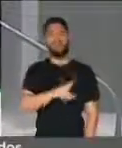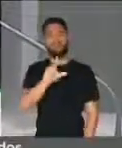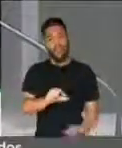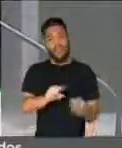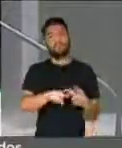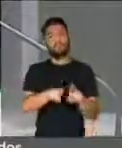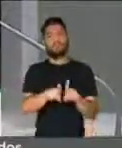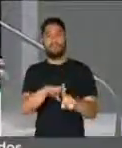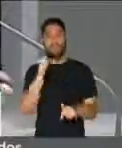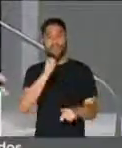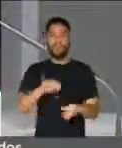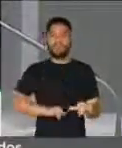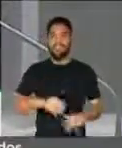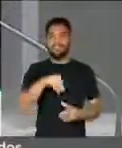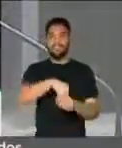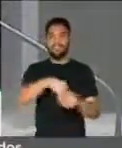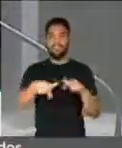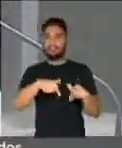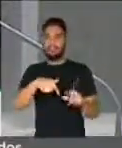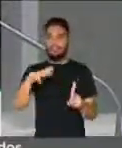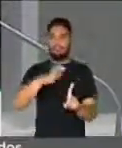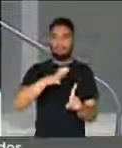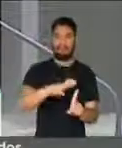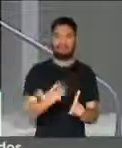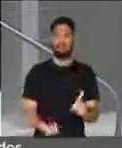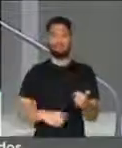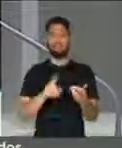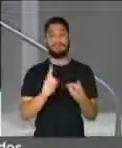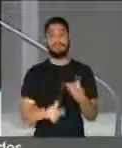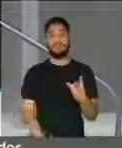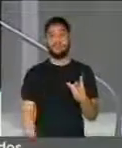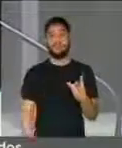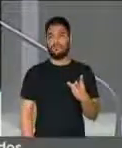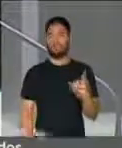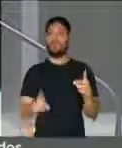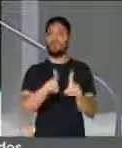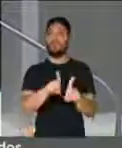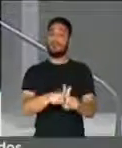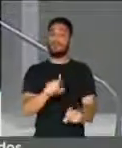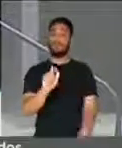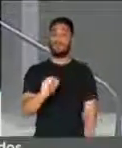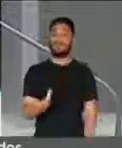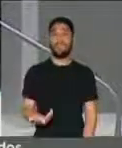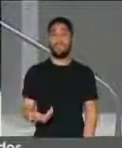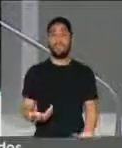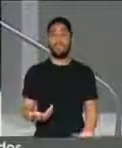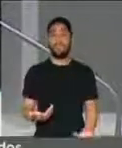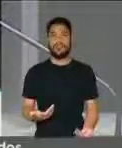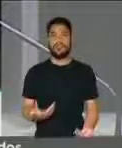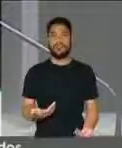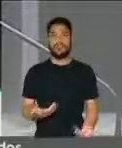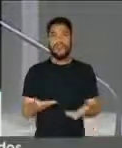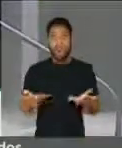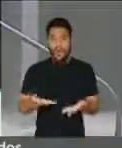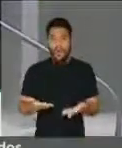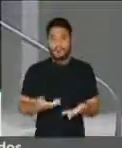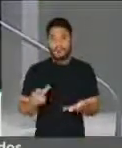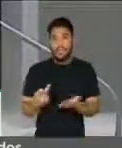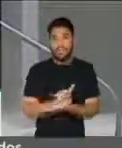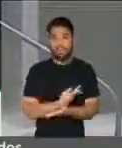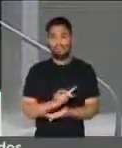no trabalho, eles acabaram de sequer reduzir o absurdo que foi